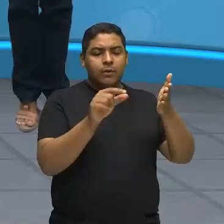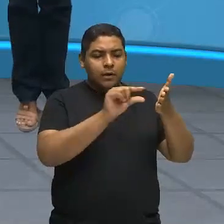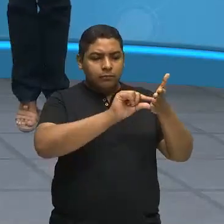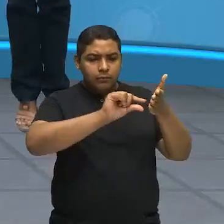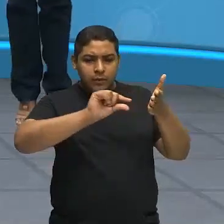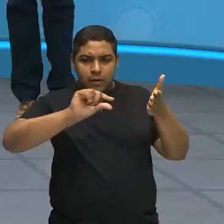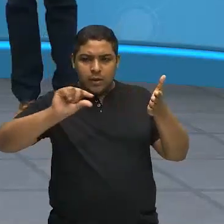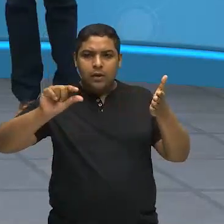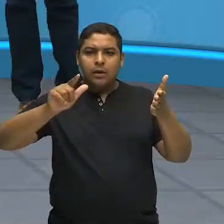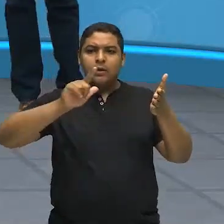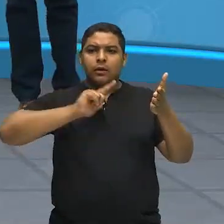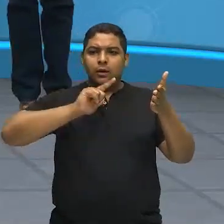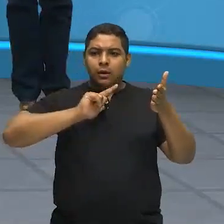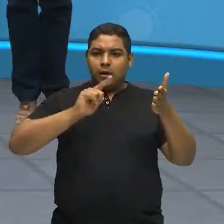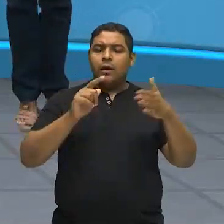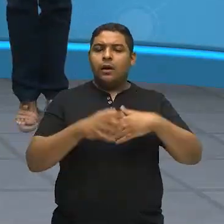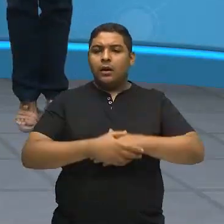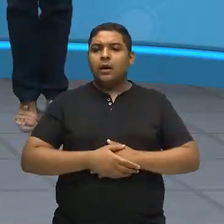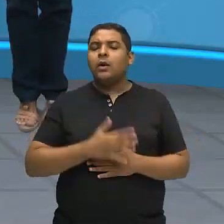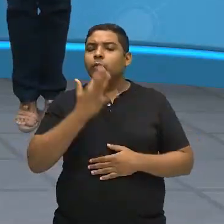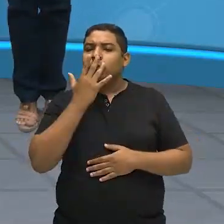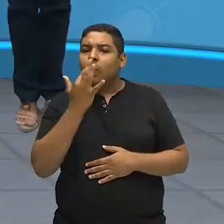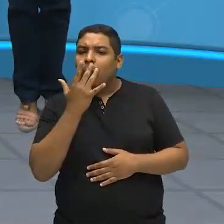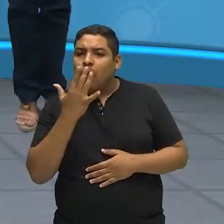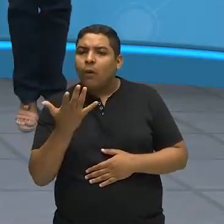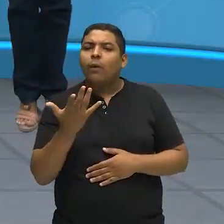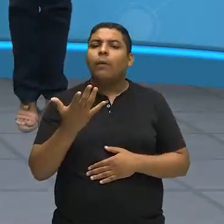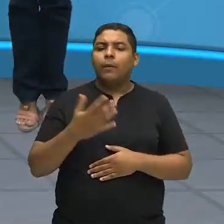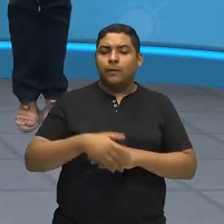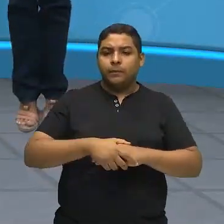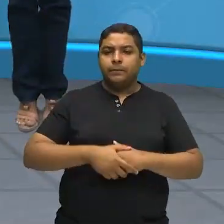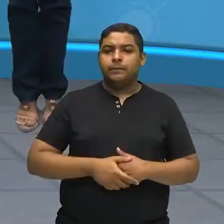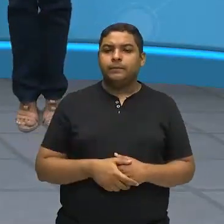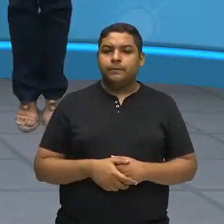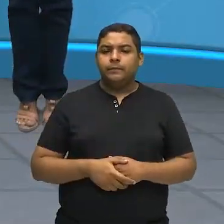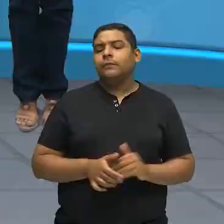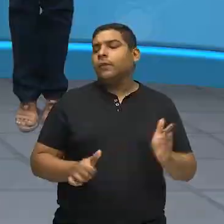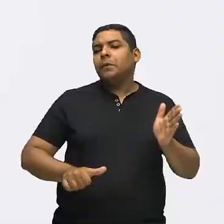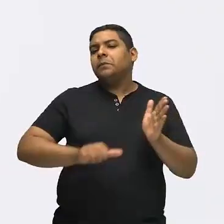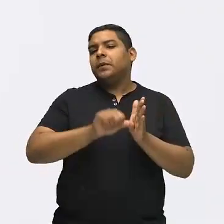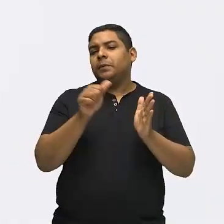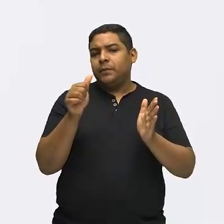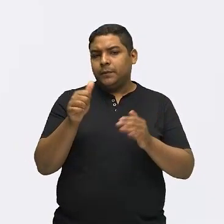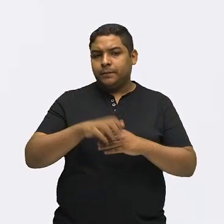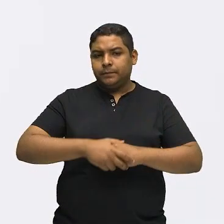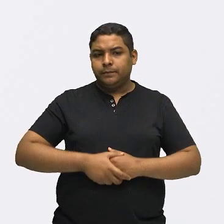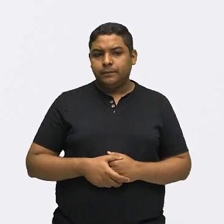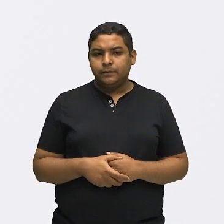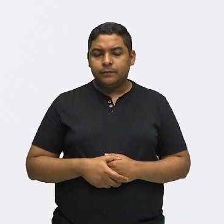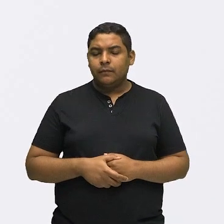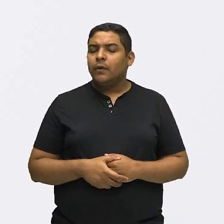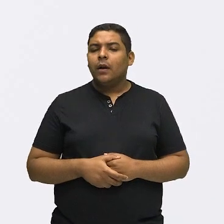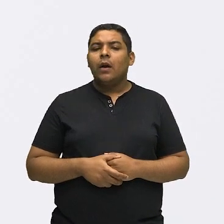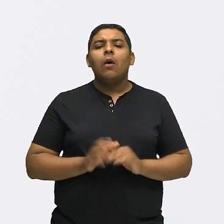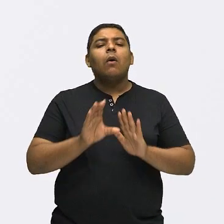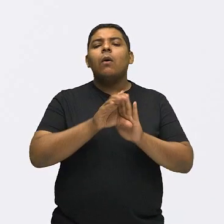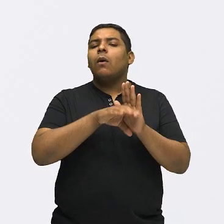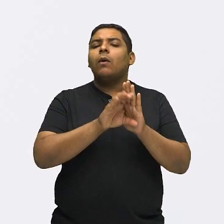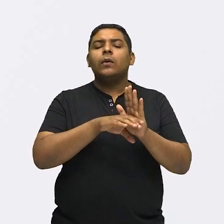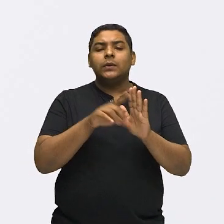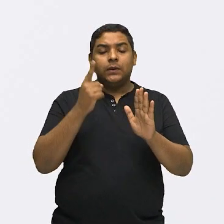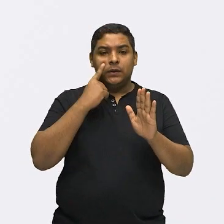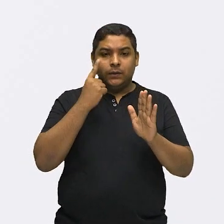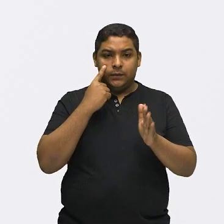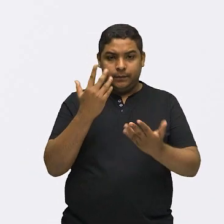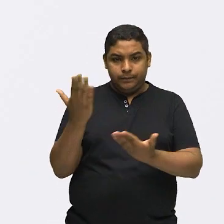a forma e depois as cores. Então, nós vamos analisar primeiro esse primeiro elemento. Então, vamos ao conceito do ponto. O que é o